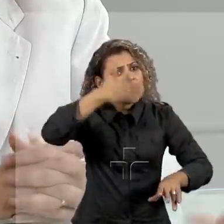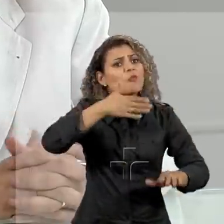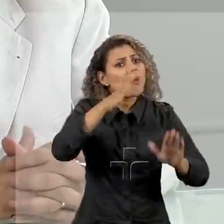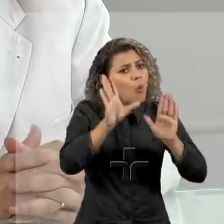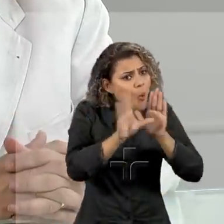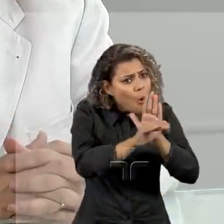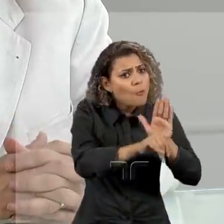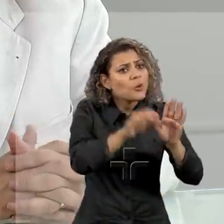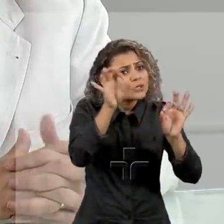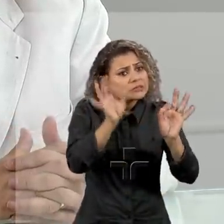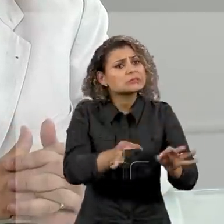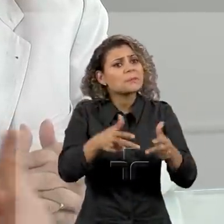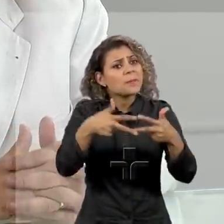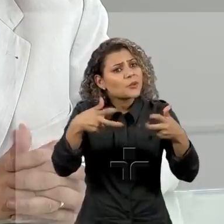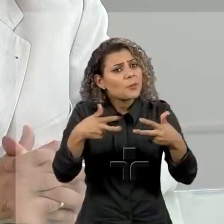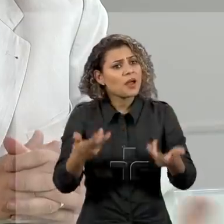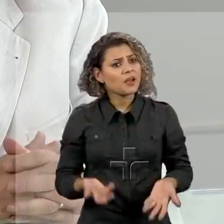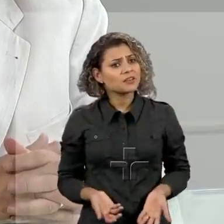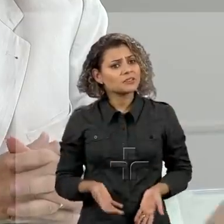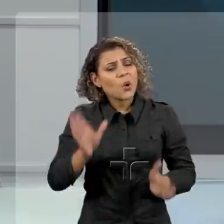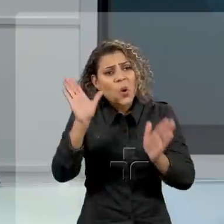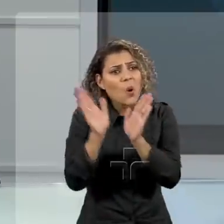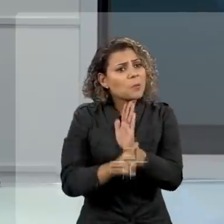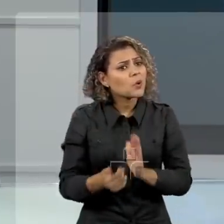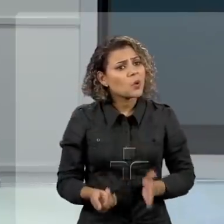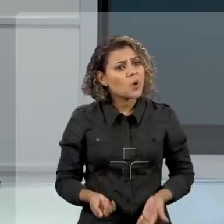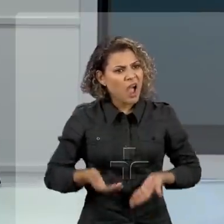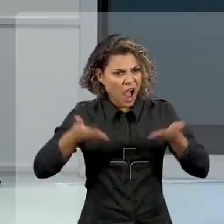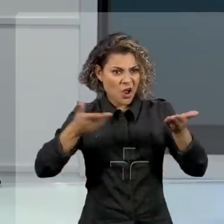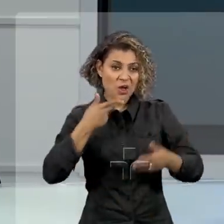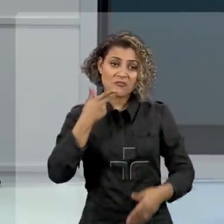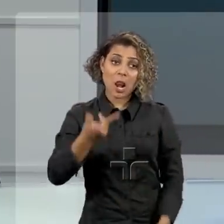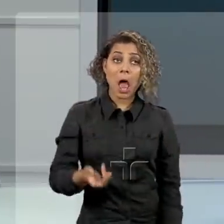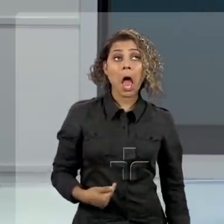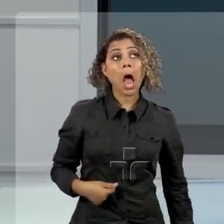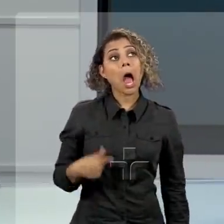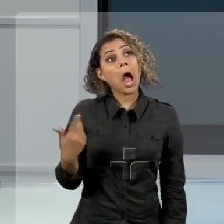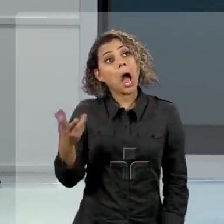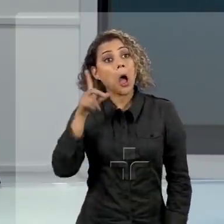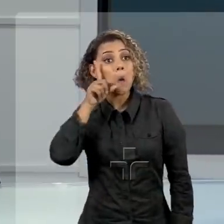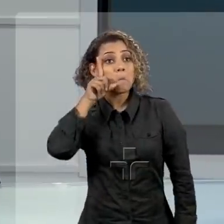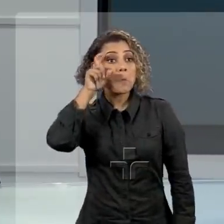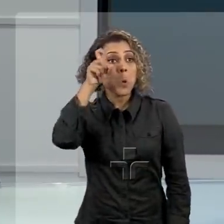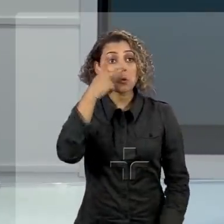roubaram a Petrobras e que agora vem dizer que isso foi uma